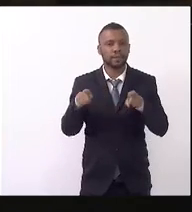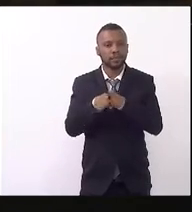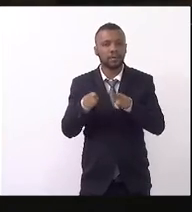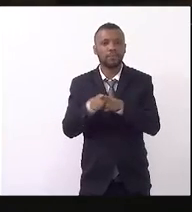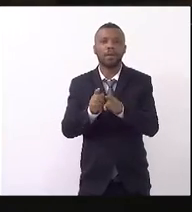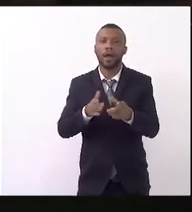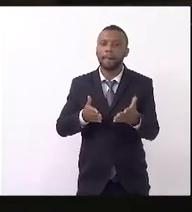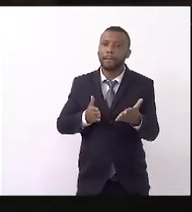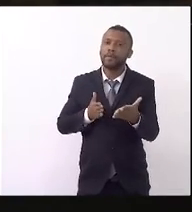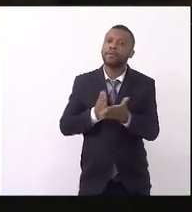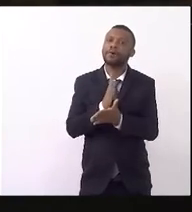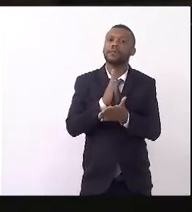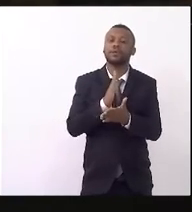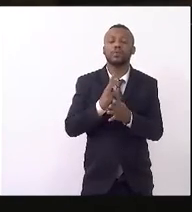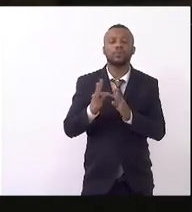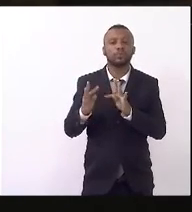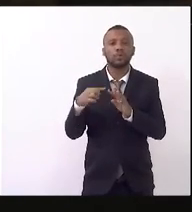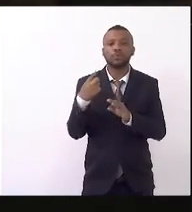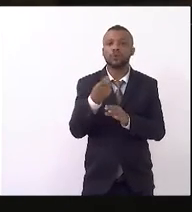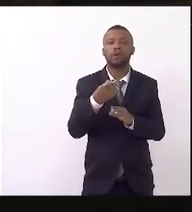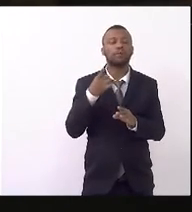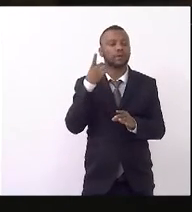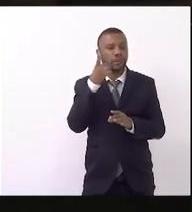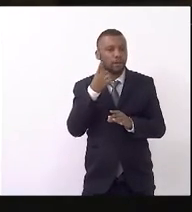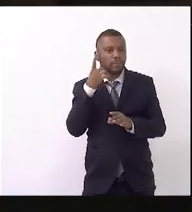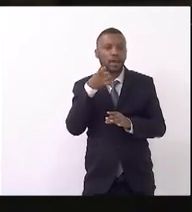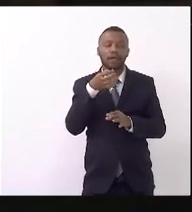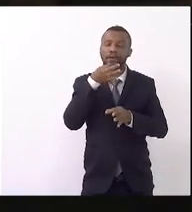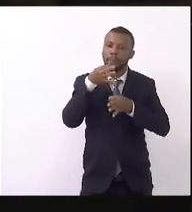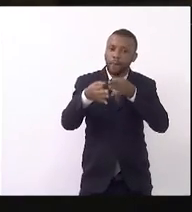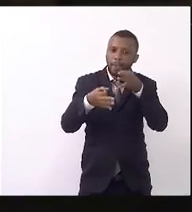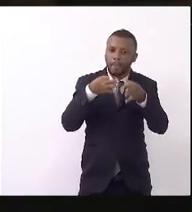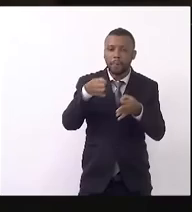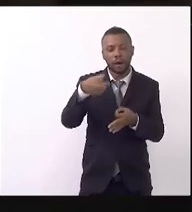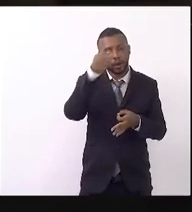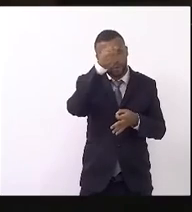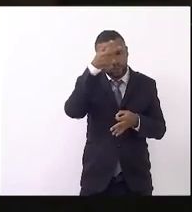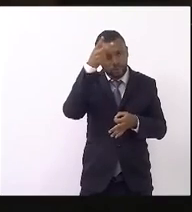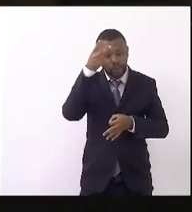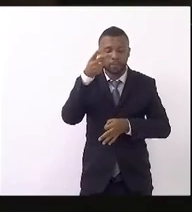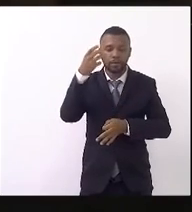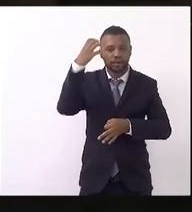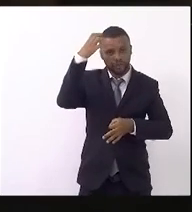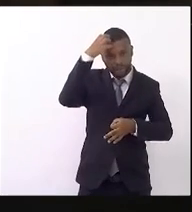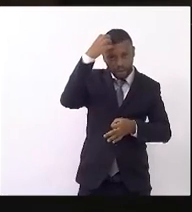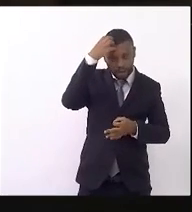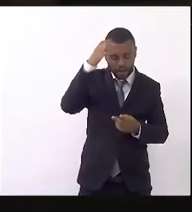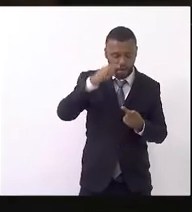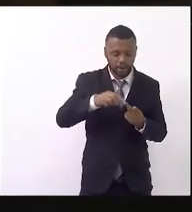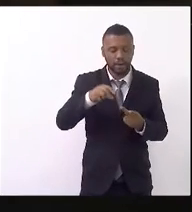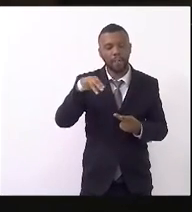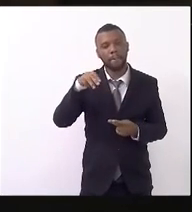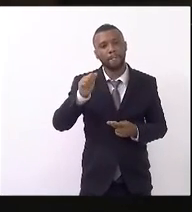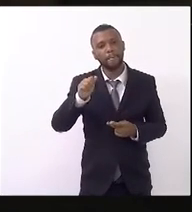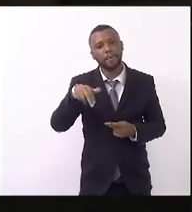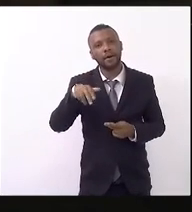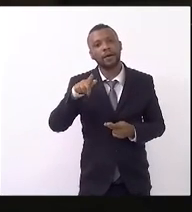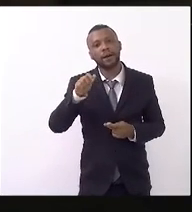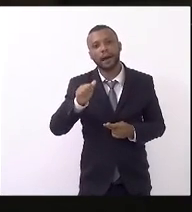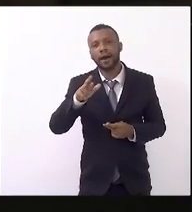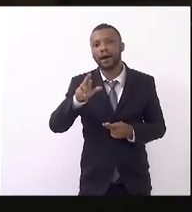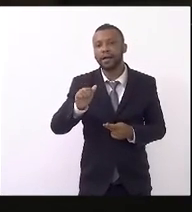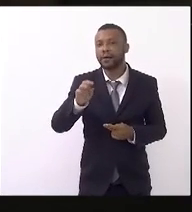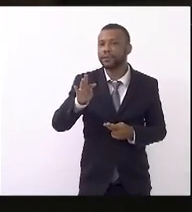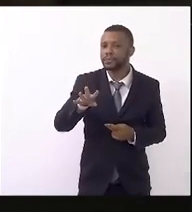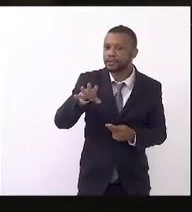os nossos deputados. Os municípios de Angra dos Reis, Mangaratiba e Paraty